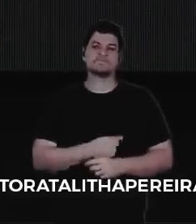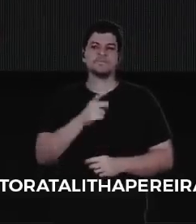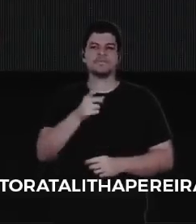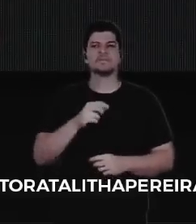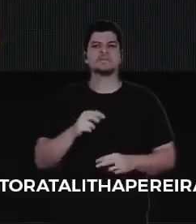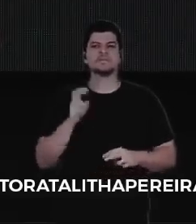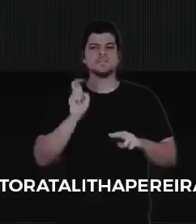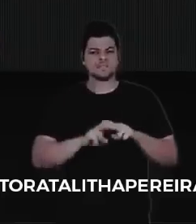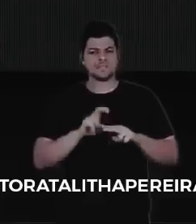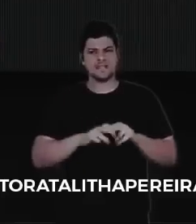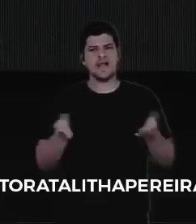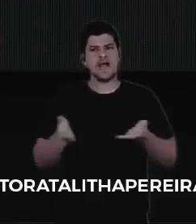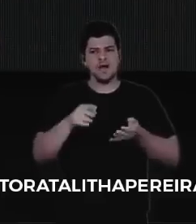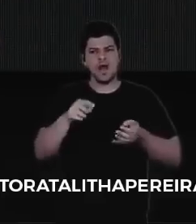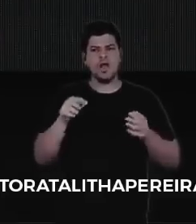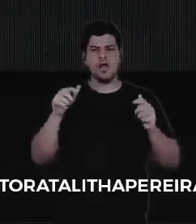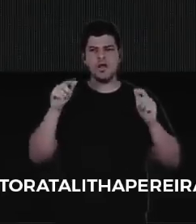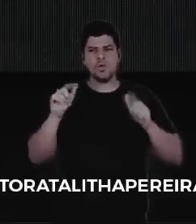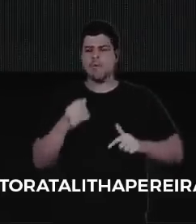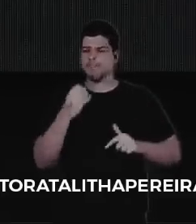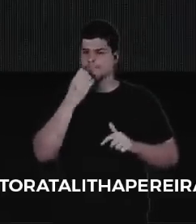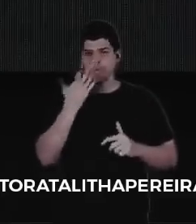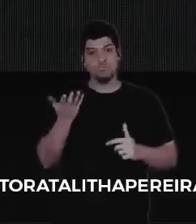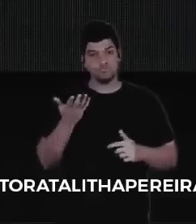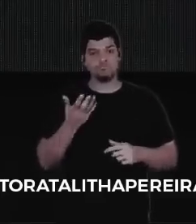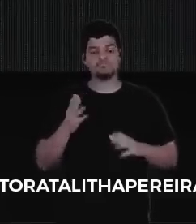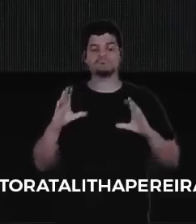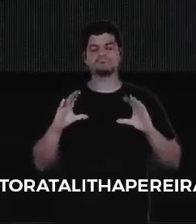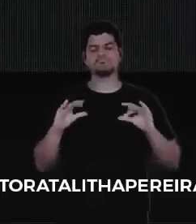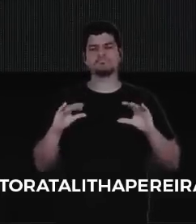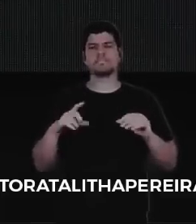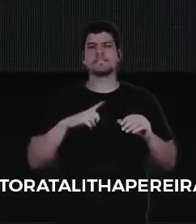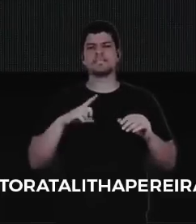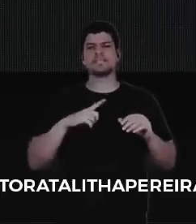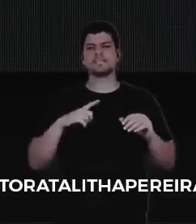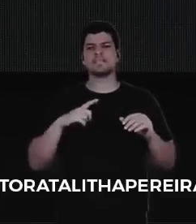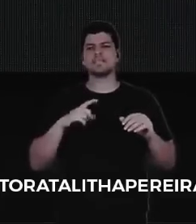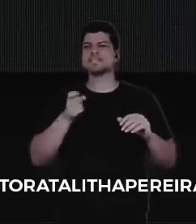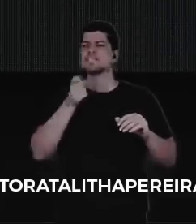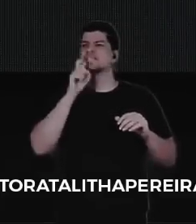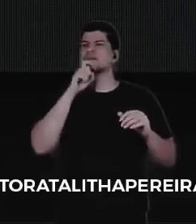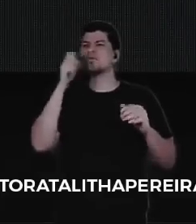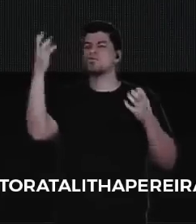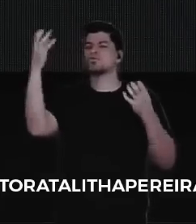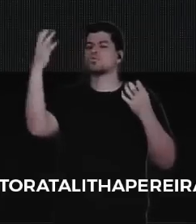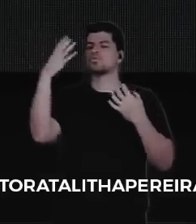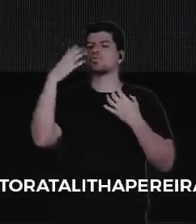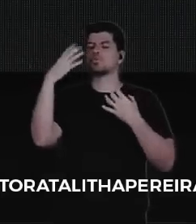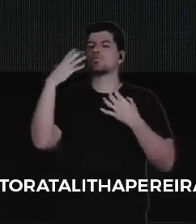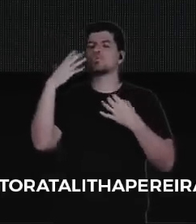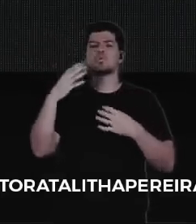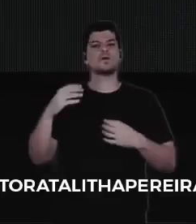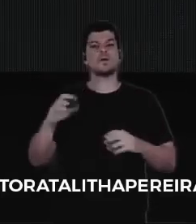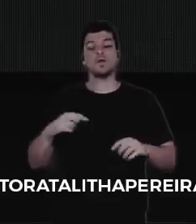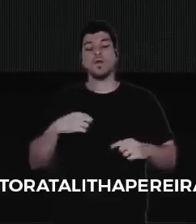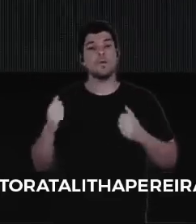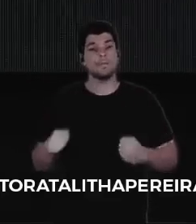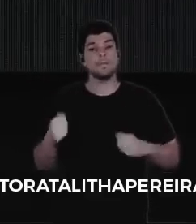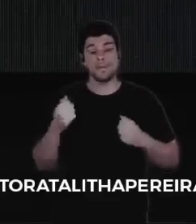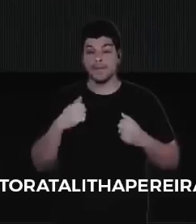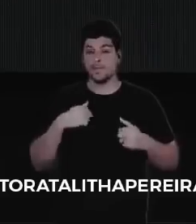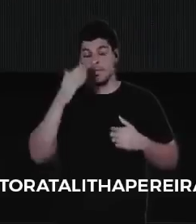sentado numa cadeira boa, não está? O azinho está pegando em você. Gente, eu aprendi a agradecer por tudo. Eu vou tomar banho. Ai, meu